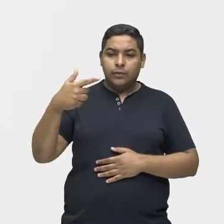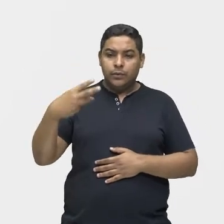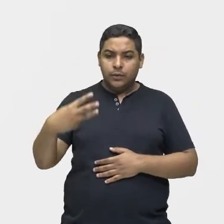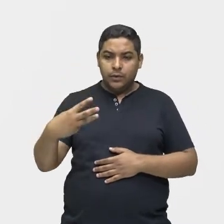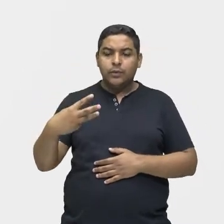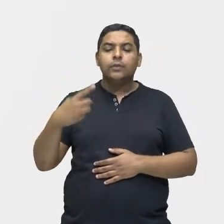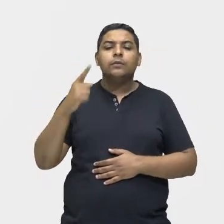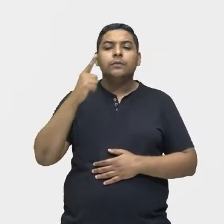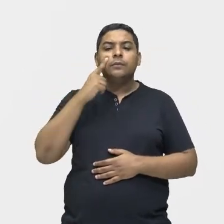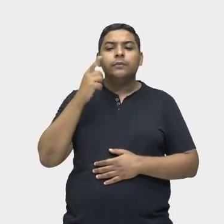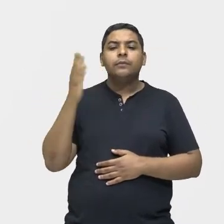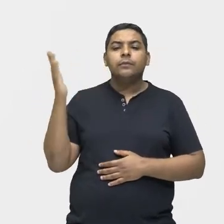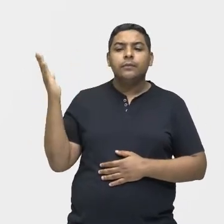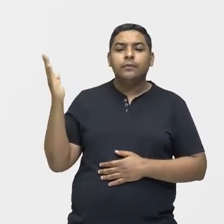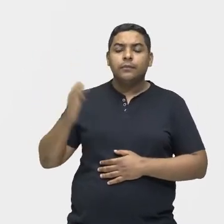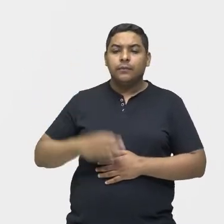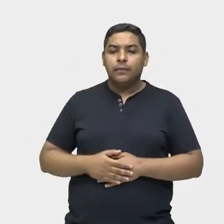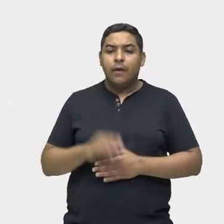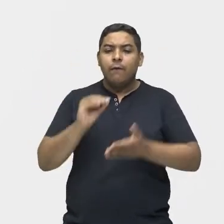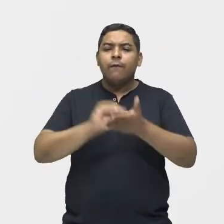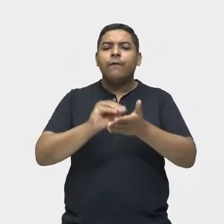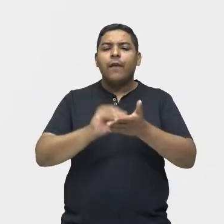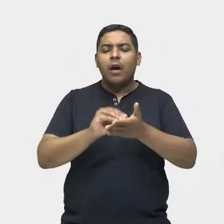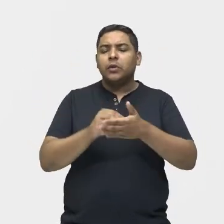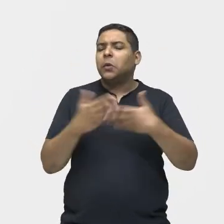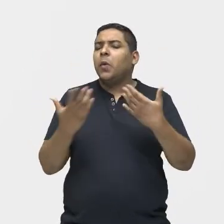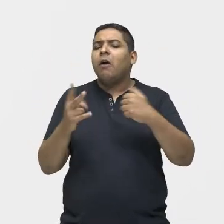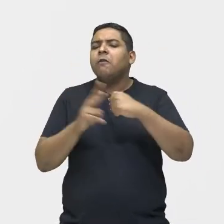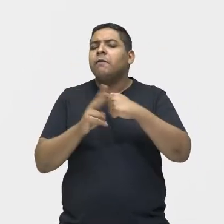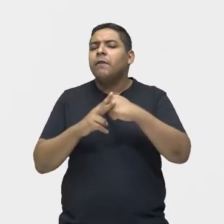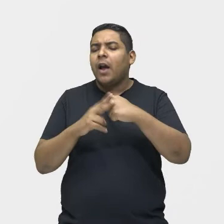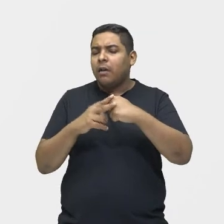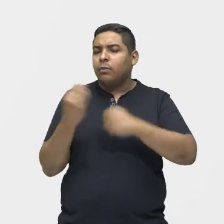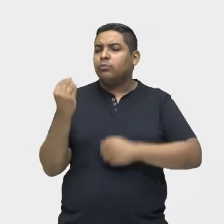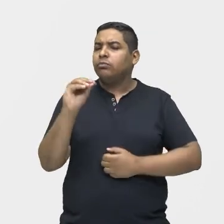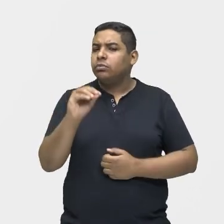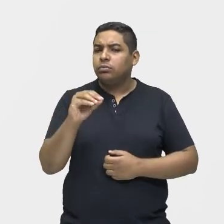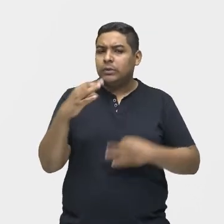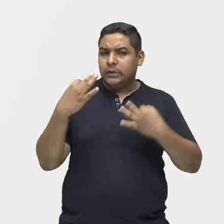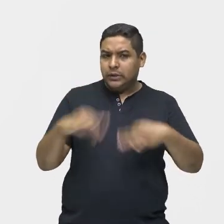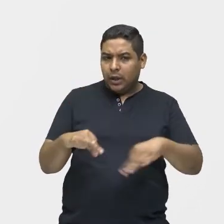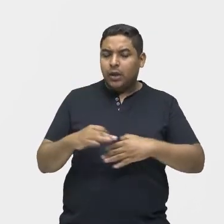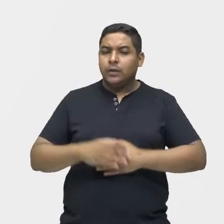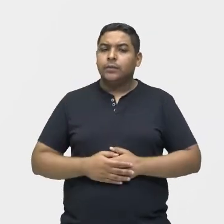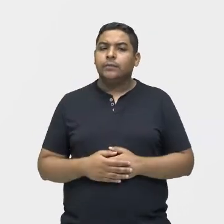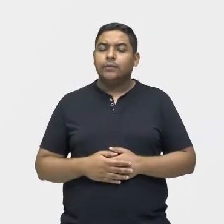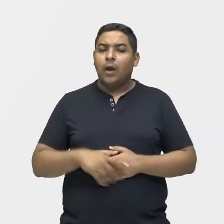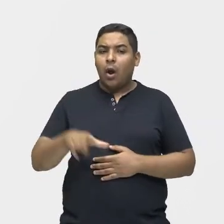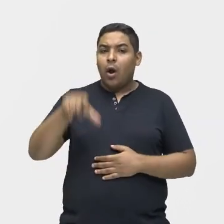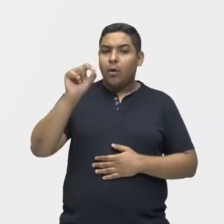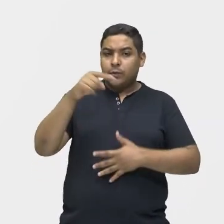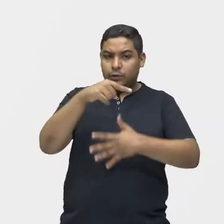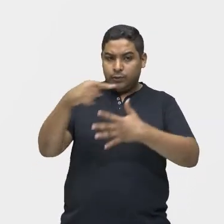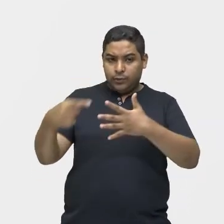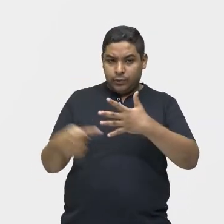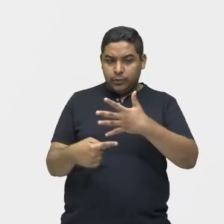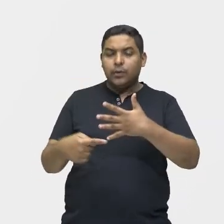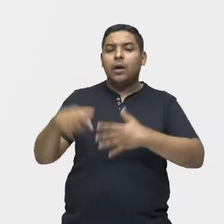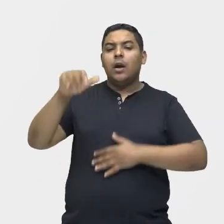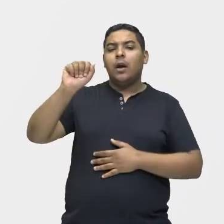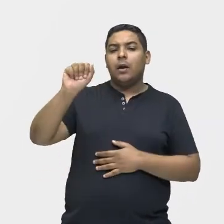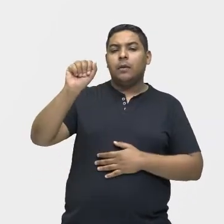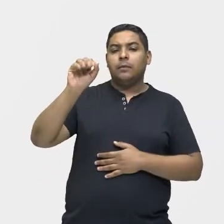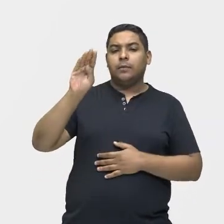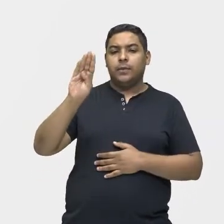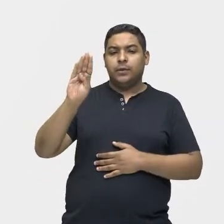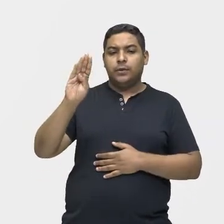uma com uma lacuna, que vocês devem encontrar o verbo que preenche ali corretamente. Olha só as opções. Nós temos da letra A